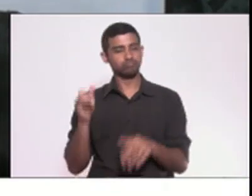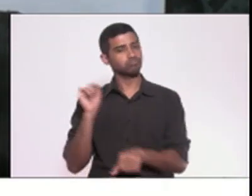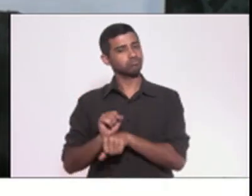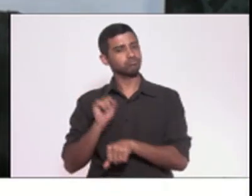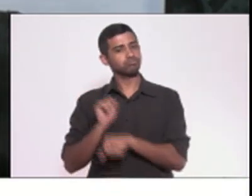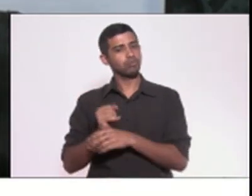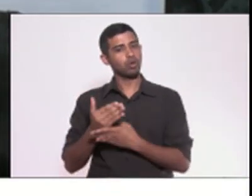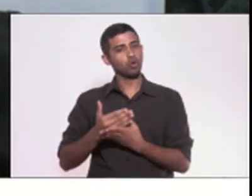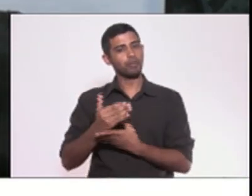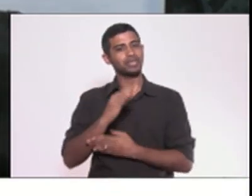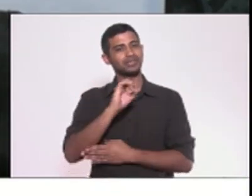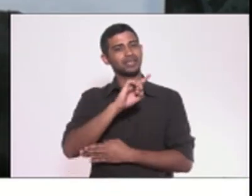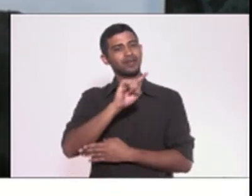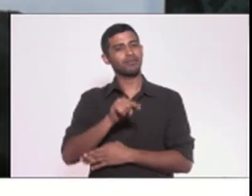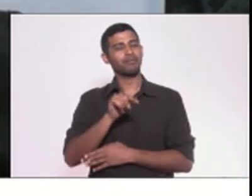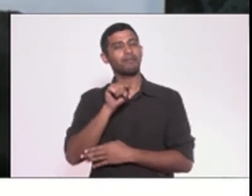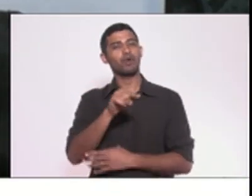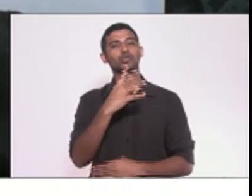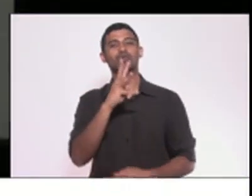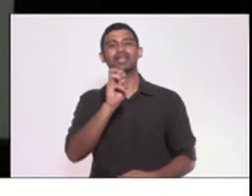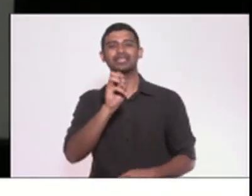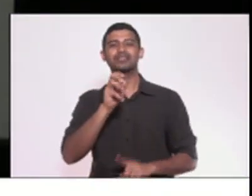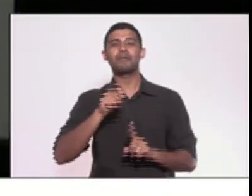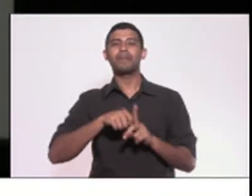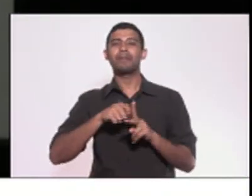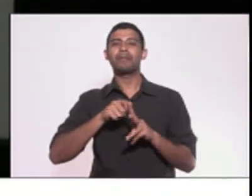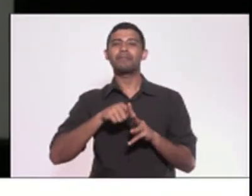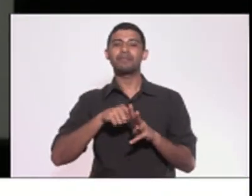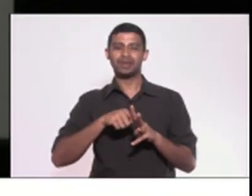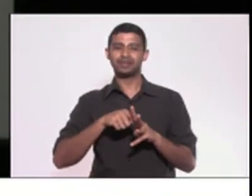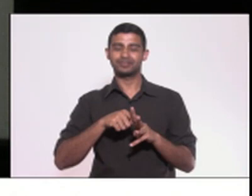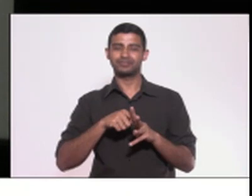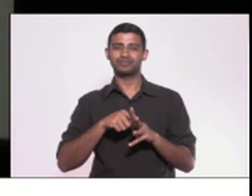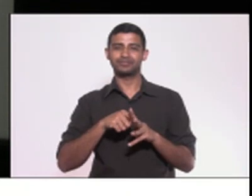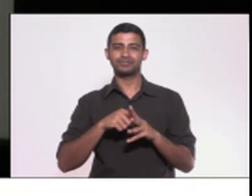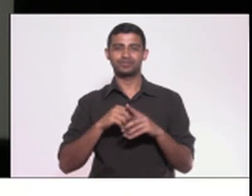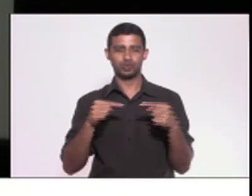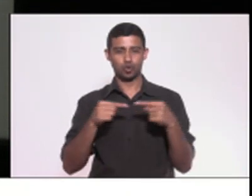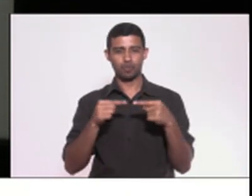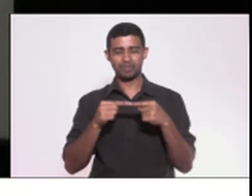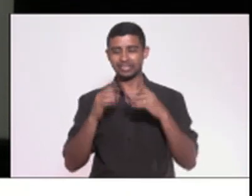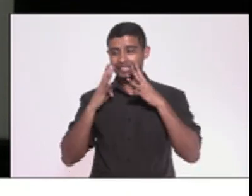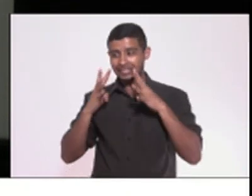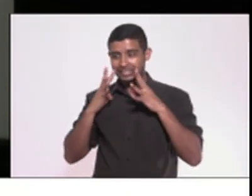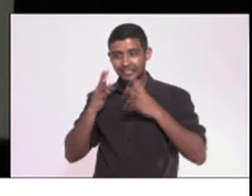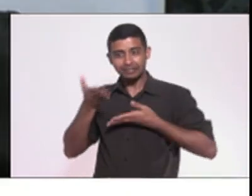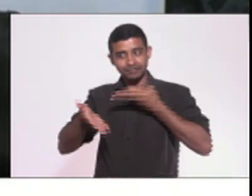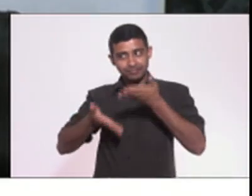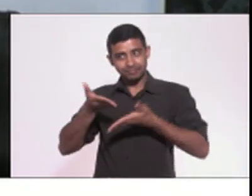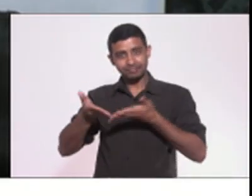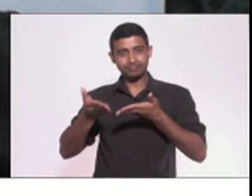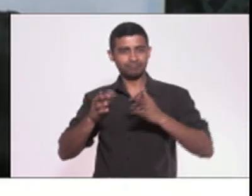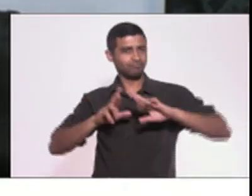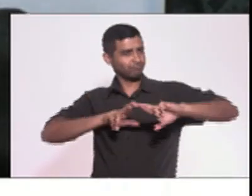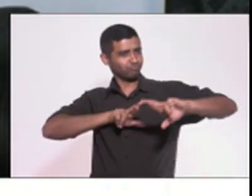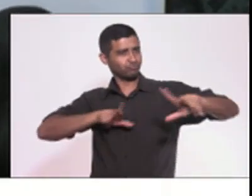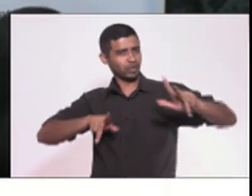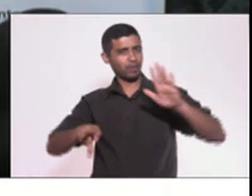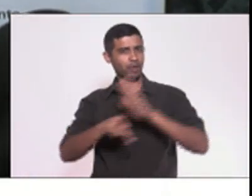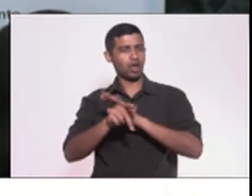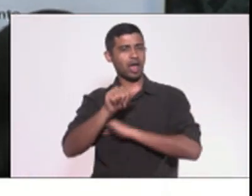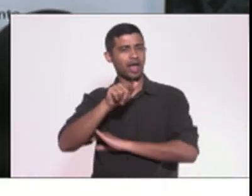de 0,45% ao mês. Tudo isso dentro de um atendimento customizado da AGRIO. A